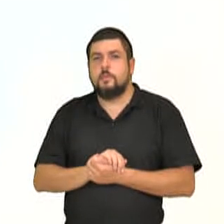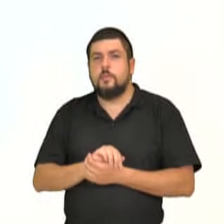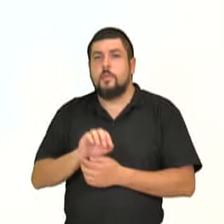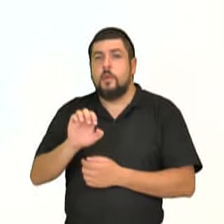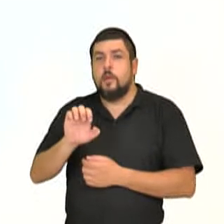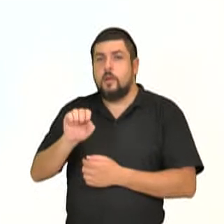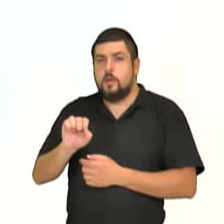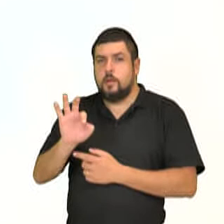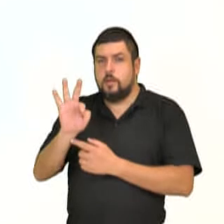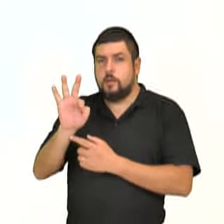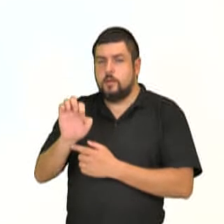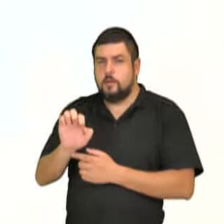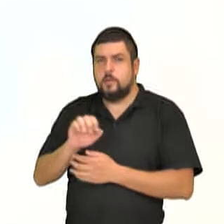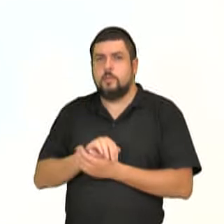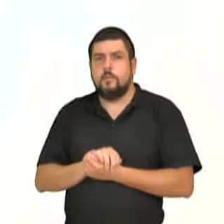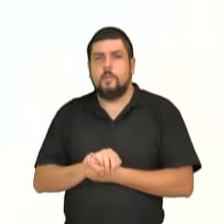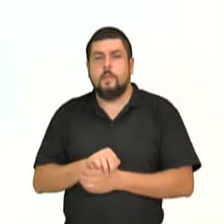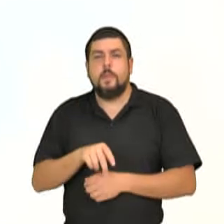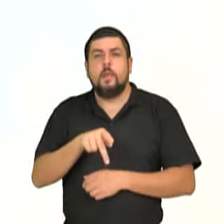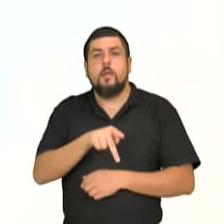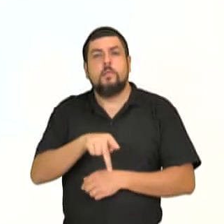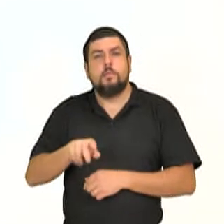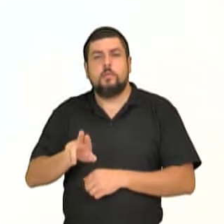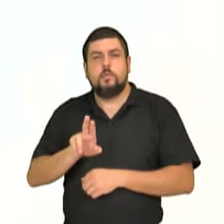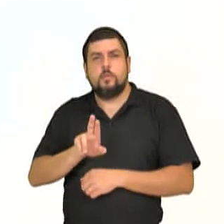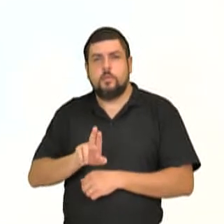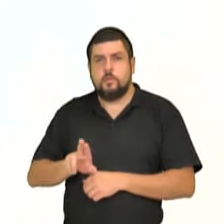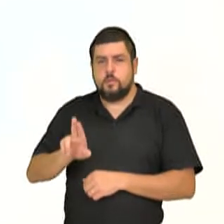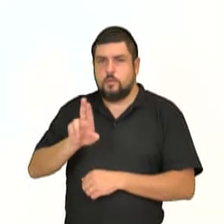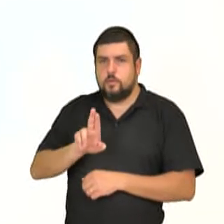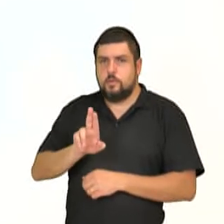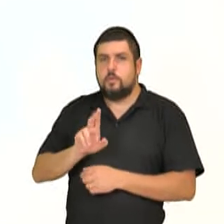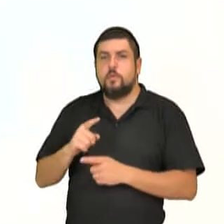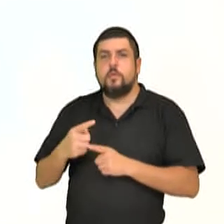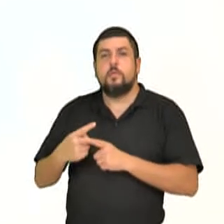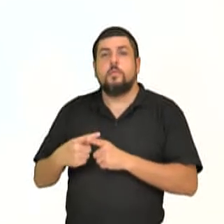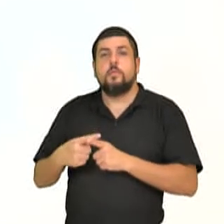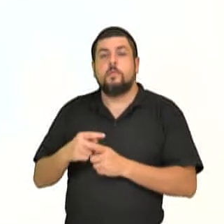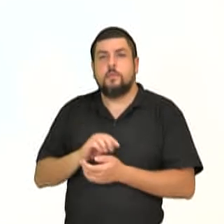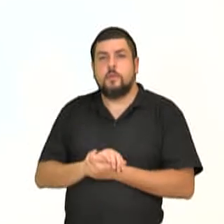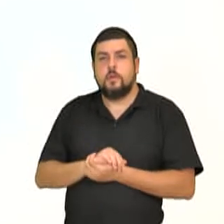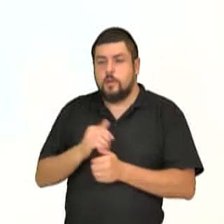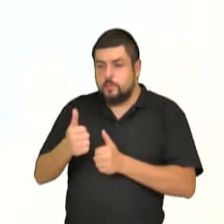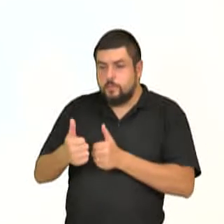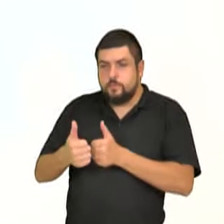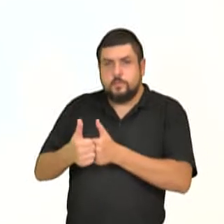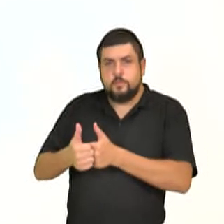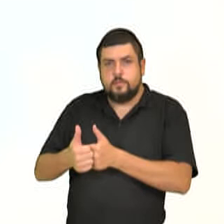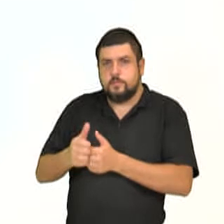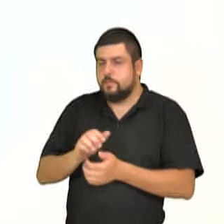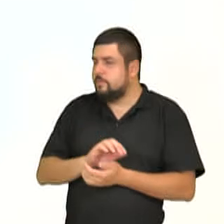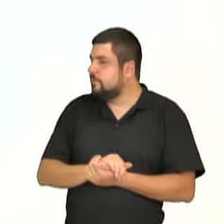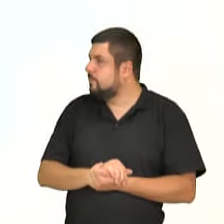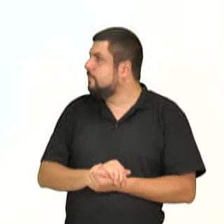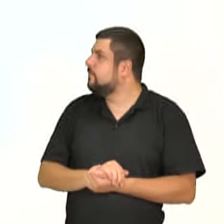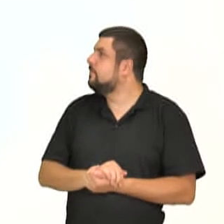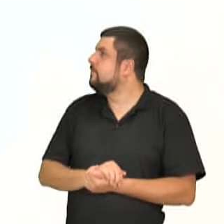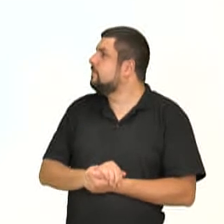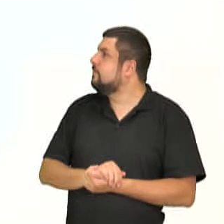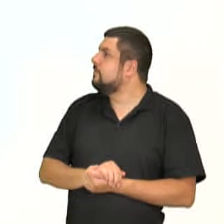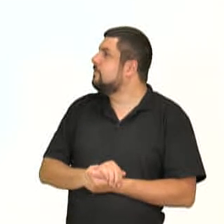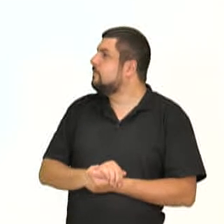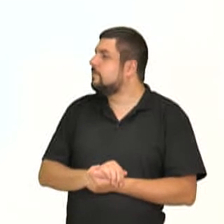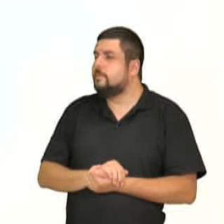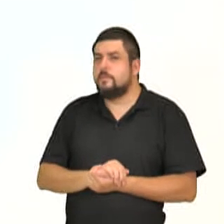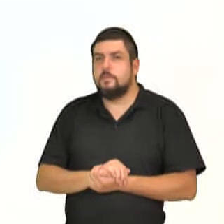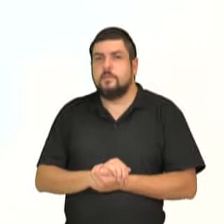este. A professora usa os pronombres esto e este porque está cerca, ela está perto do objeto que